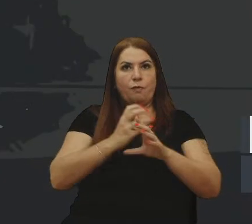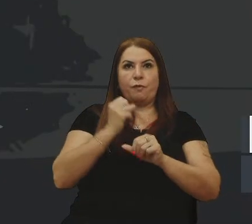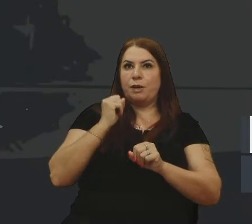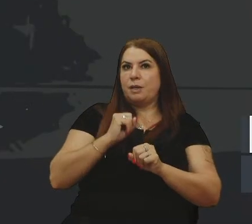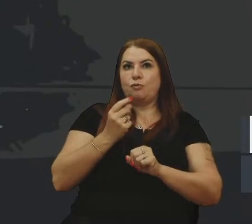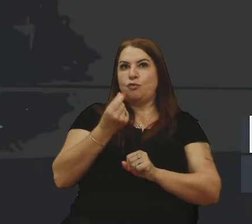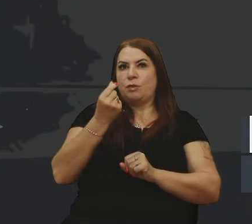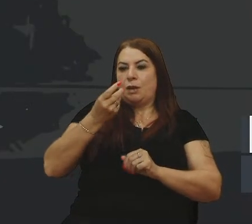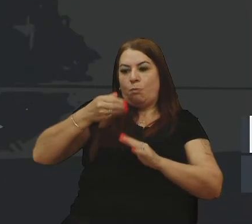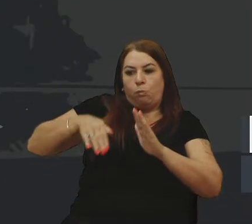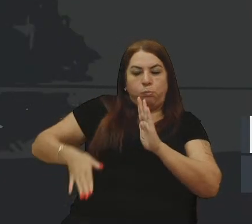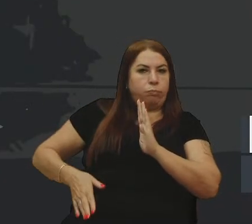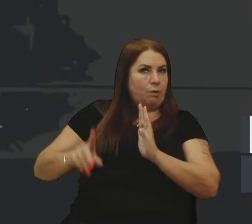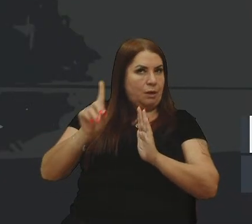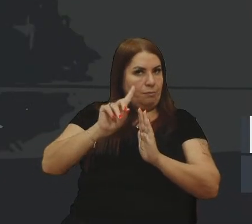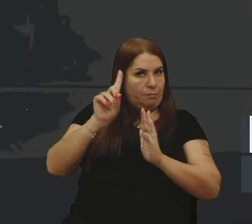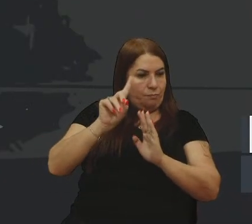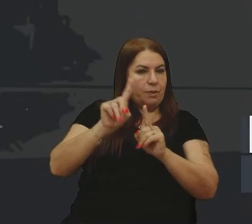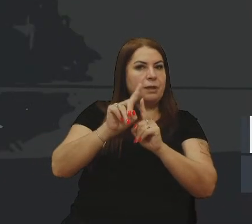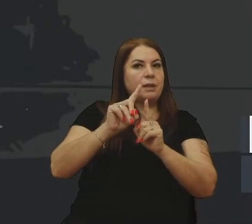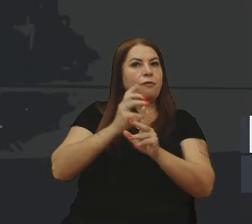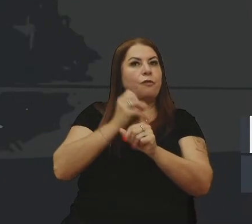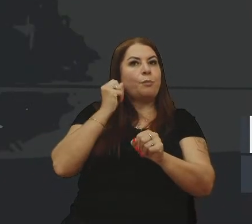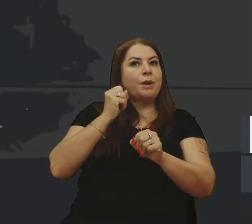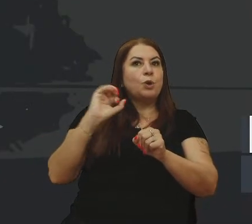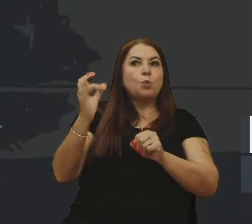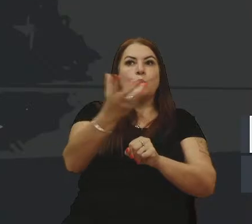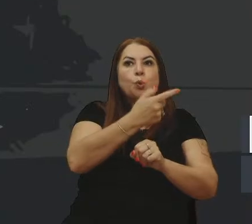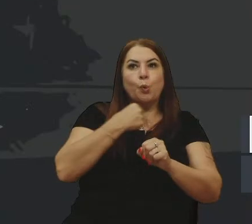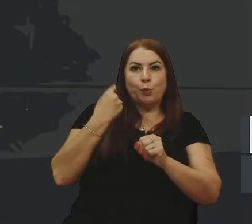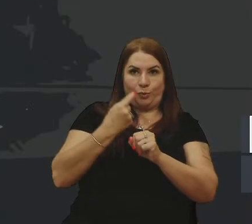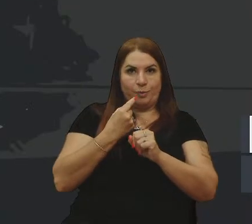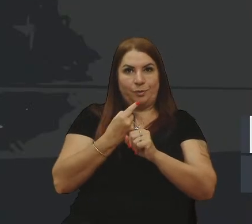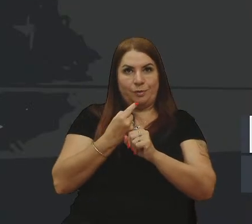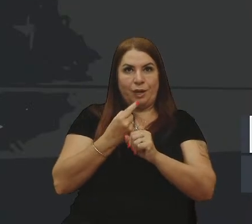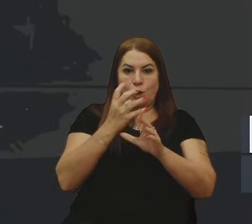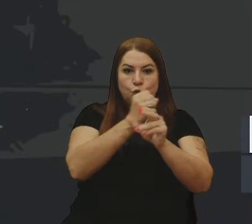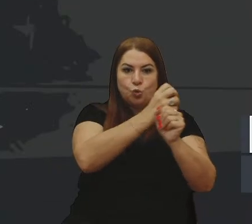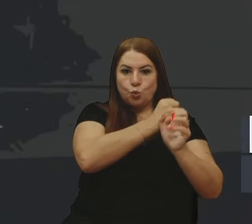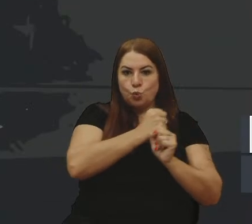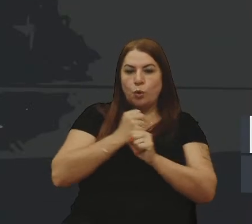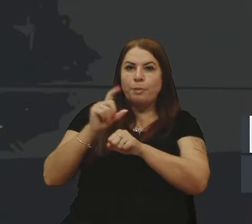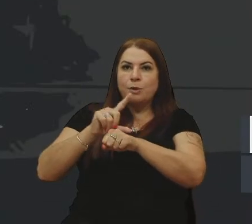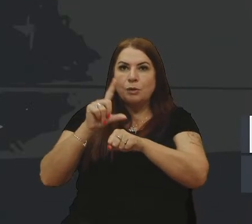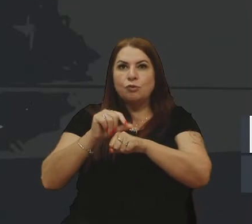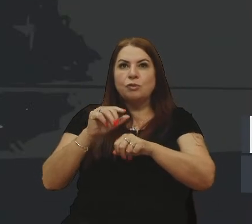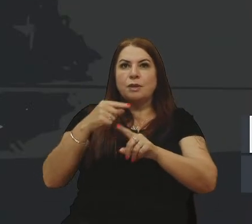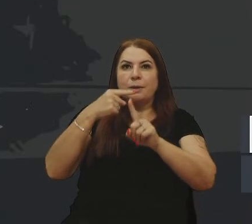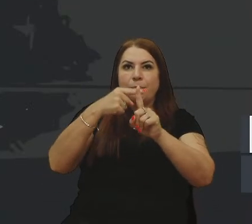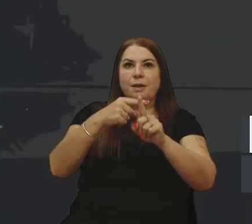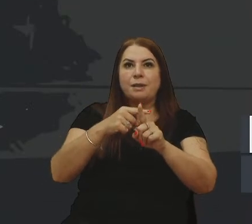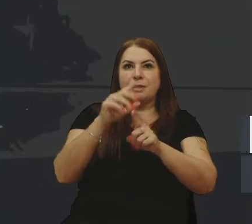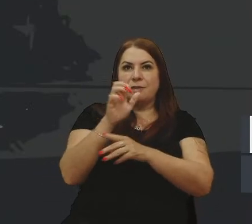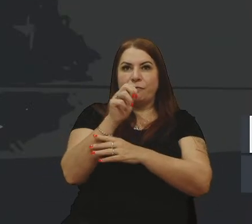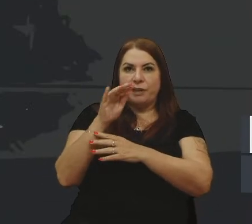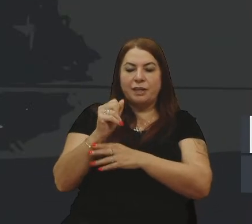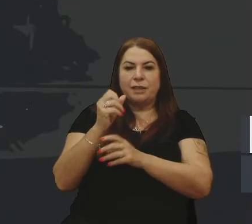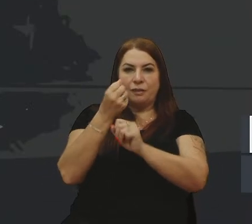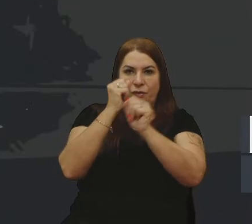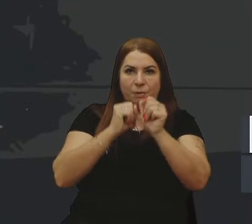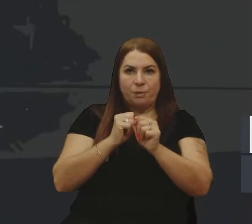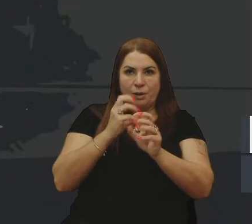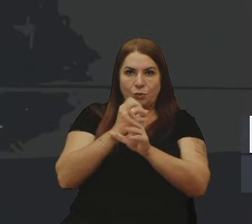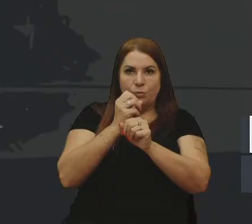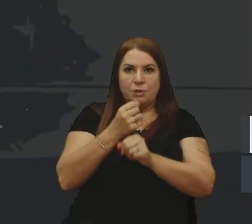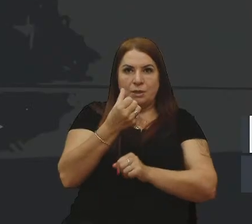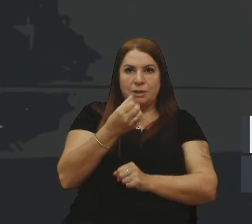dinheiro que eu estou botando no bolso. Isso aí é faturamento da rede como um todo. Ou seja, a soma de todas as lojas mais a franqueadora e a fábrica, tá? Totaliza os